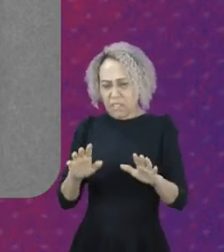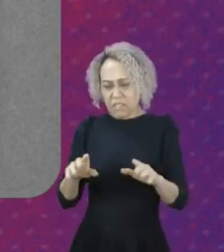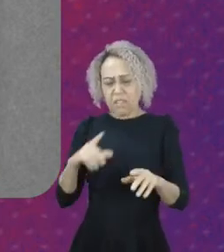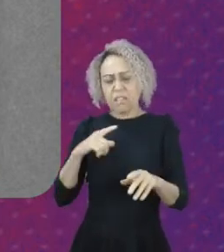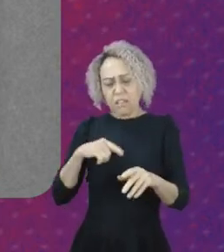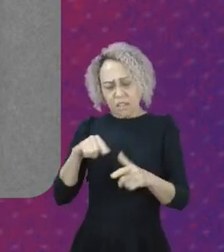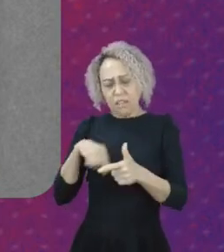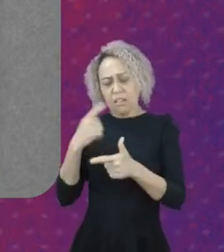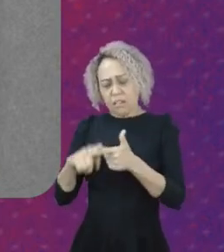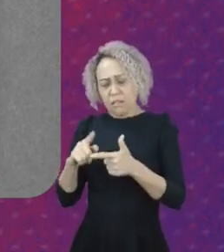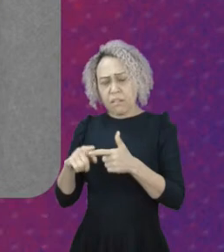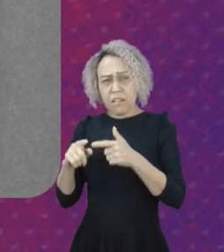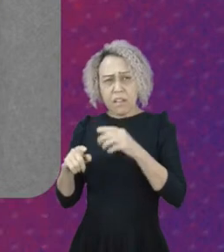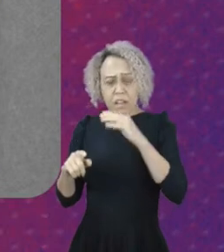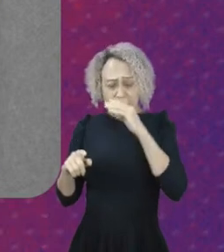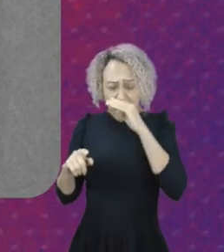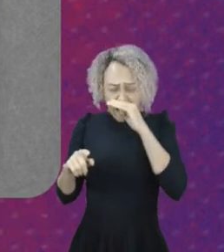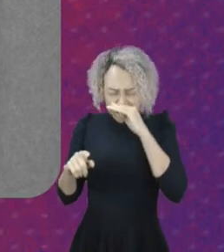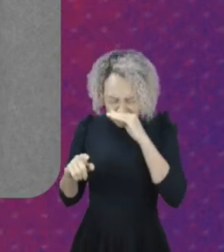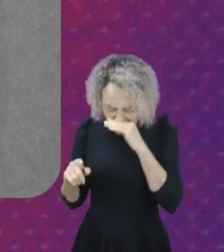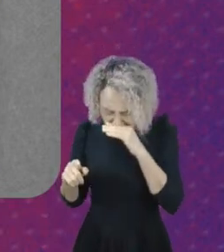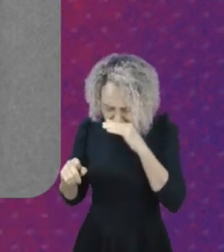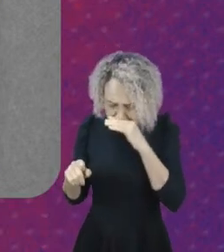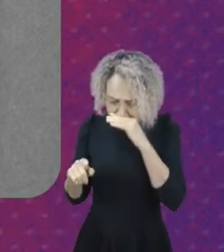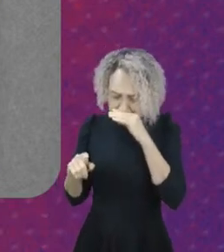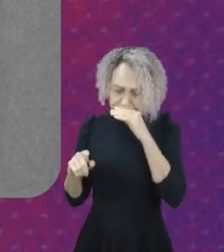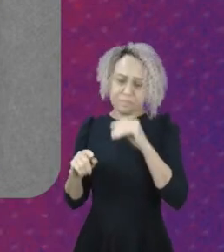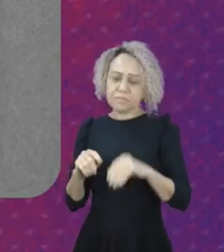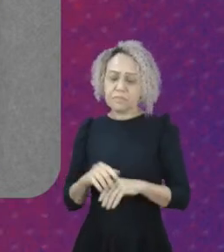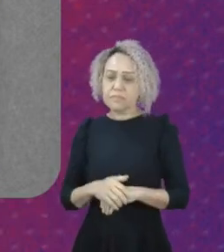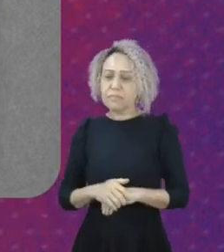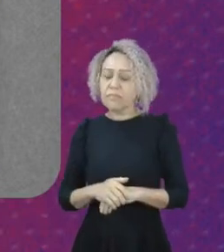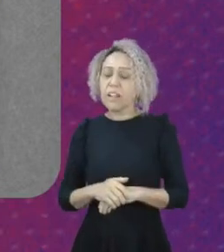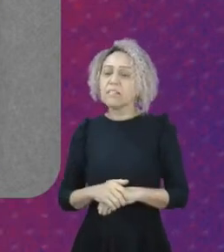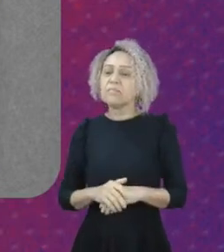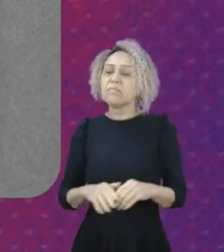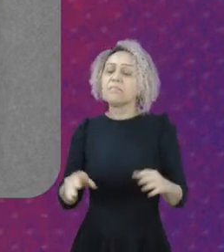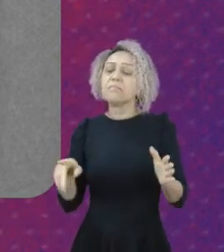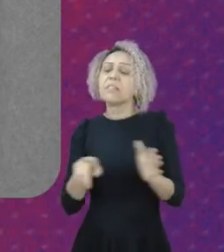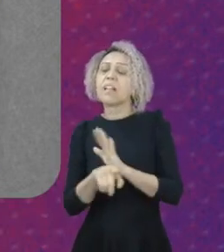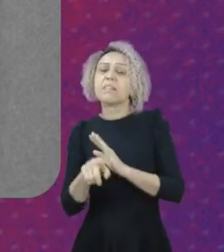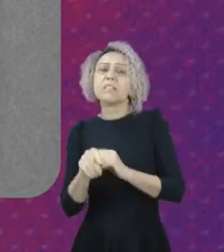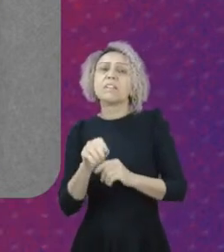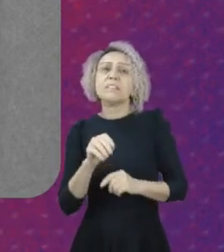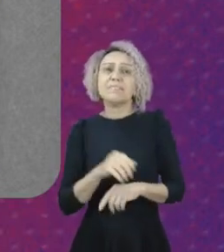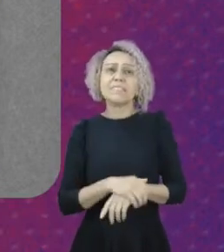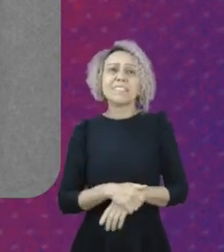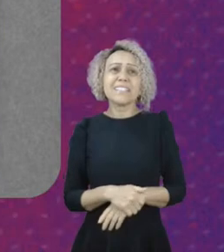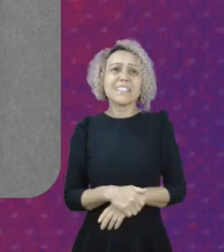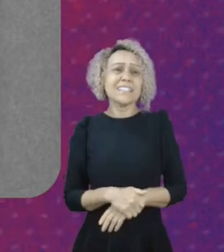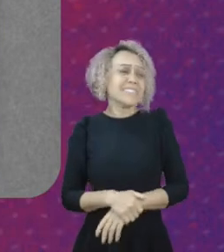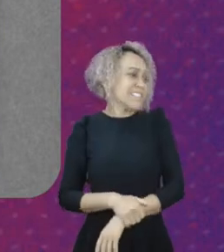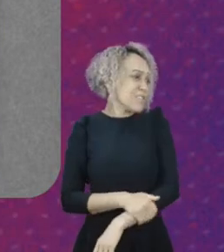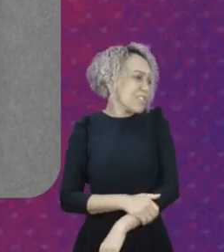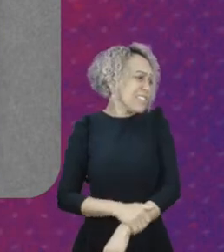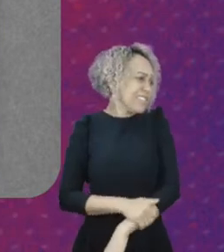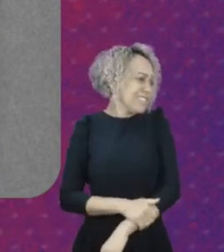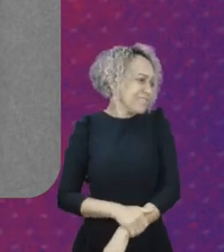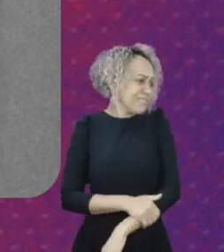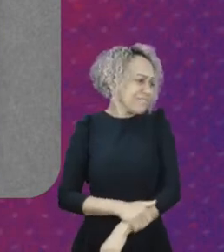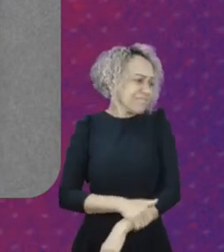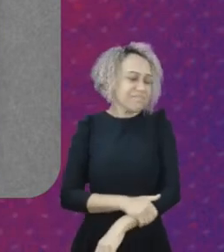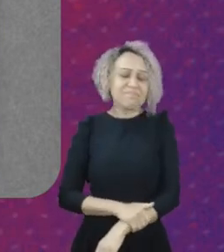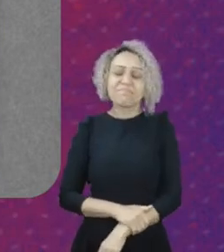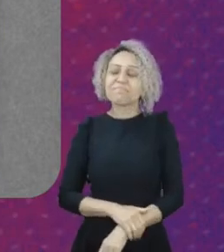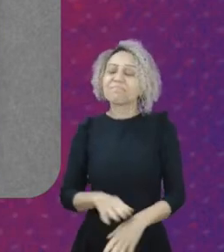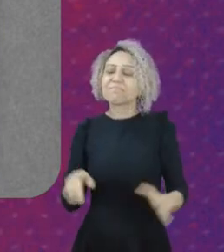não mudou tanta coisa. Quem faz mais as tarefas domésticas, como arrumar a casa, lavar a louça, limpar a casa,